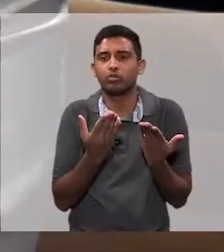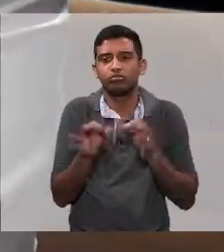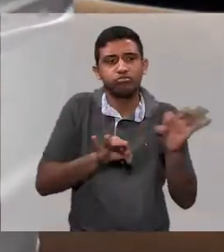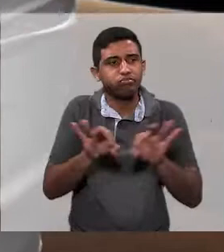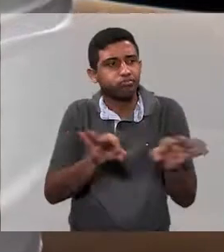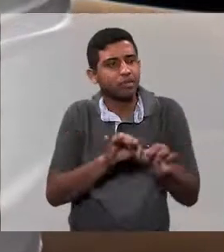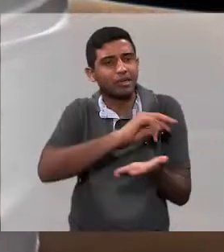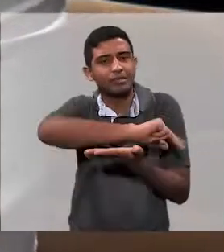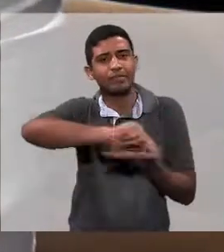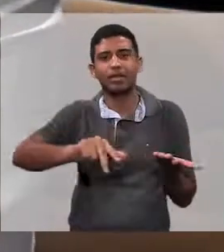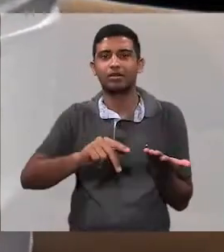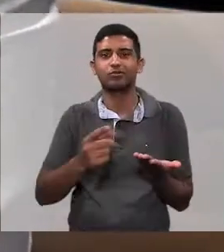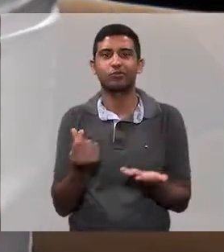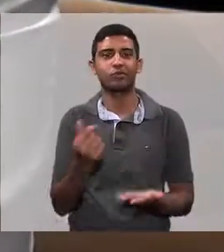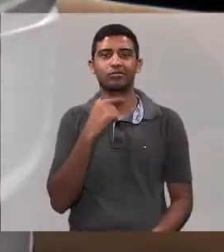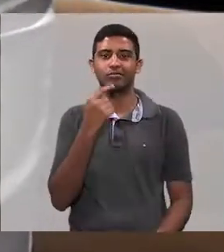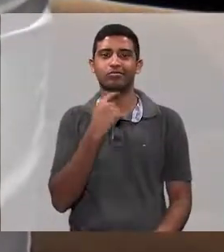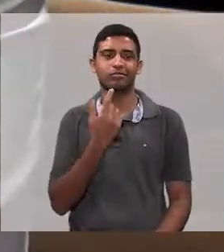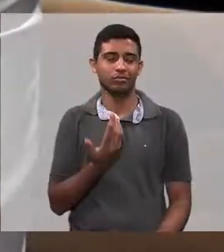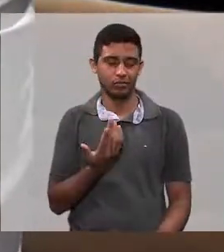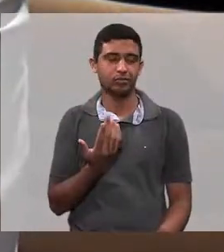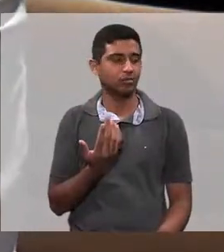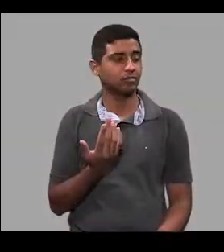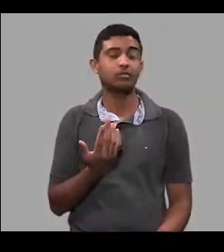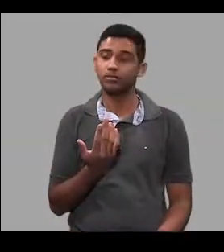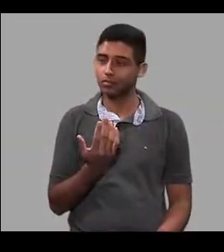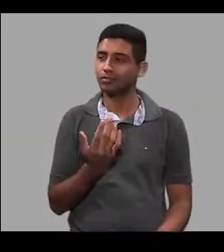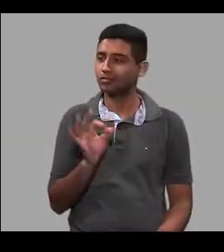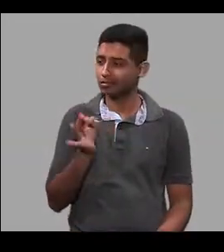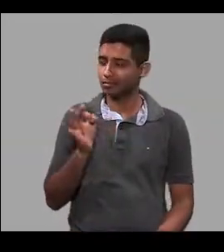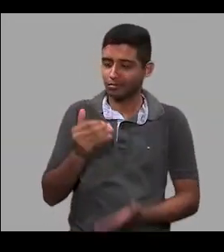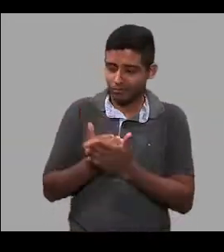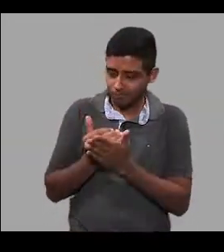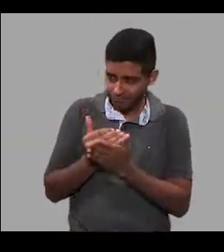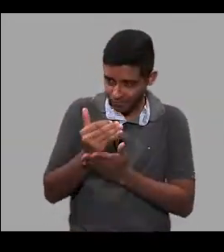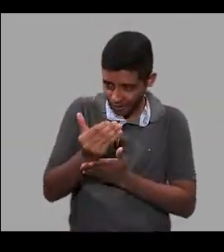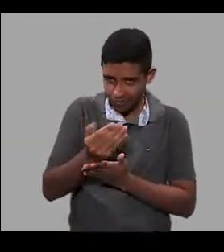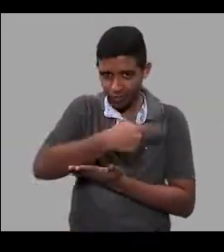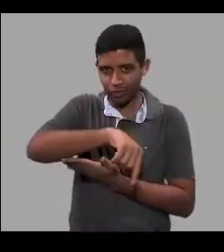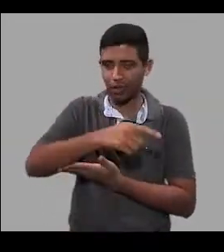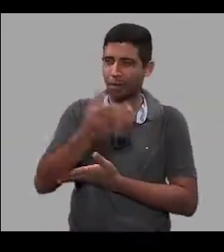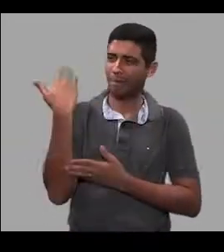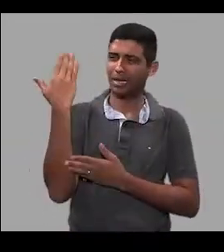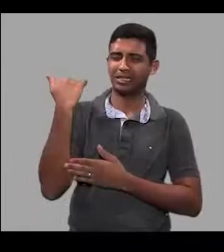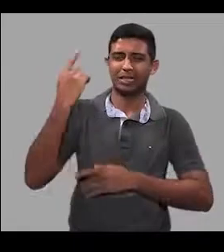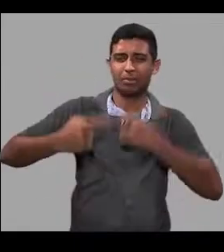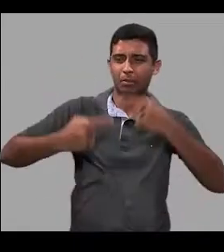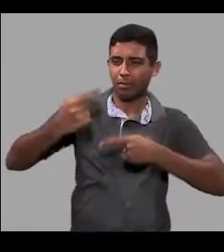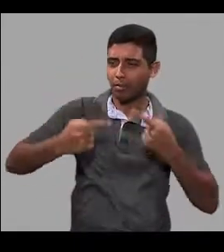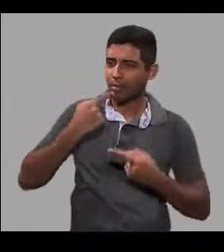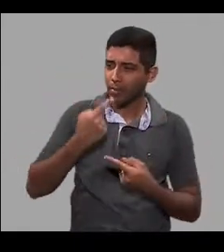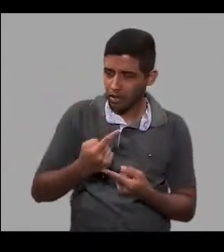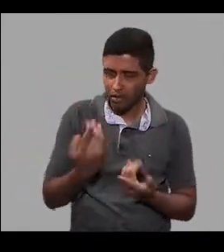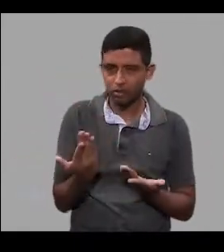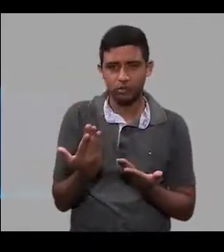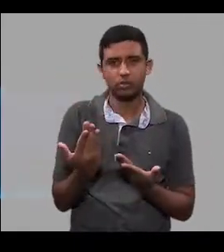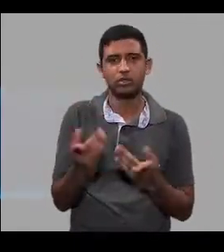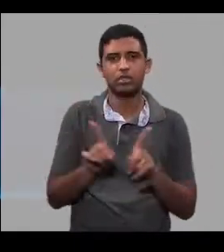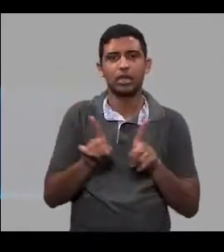movimentar. Exatamente. E como que o senhor pretende resolver isso? Desde o início das nossas discussões, antes mesmo